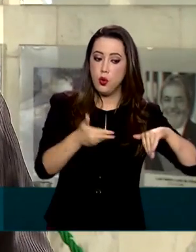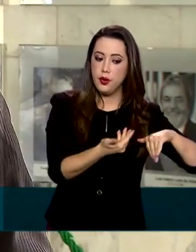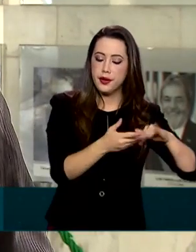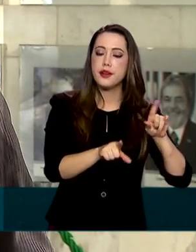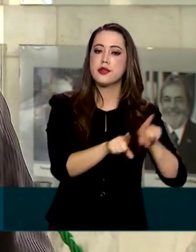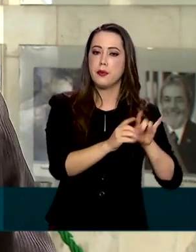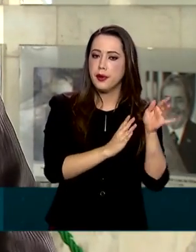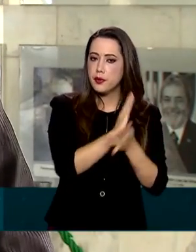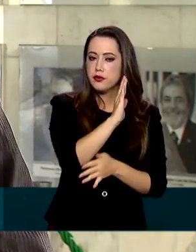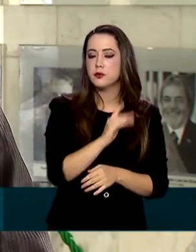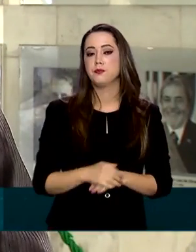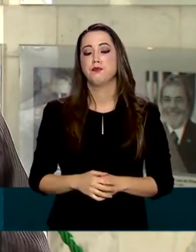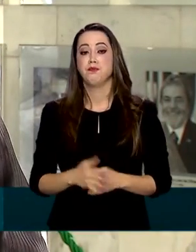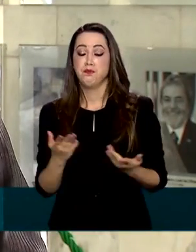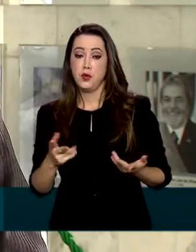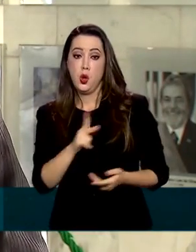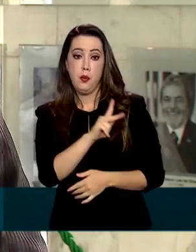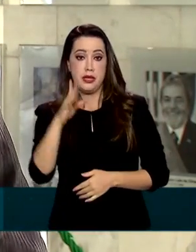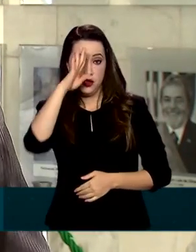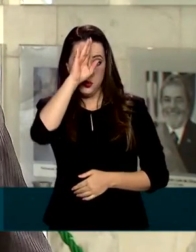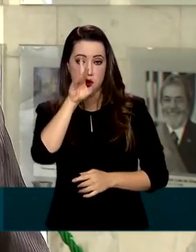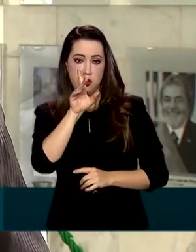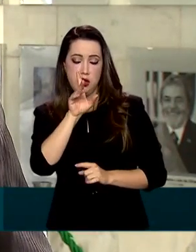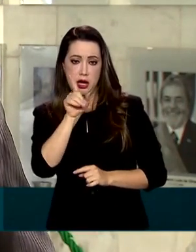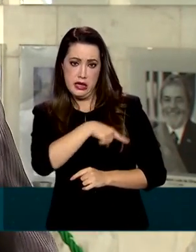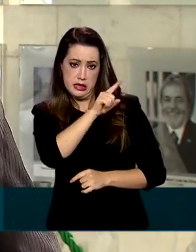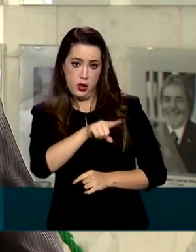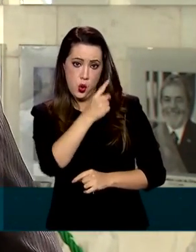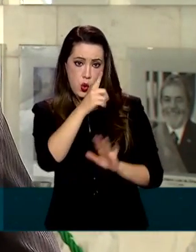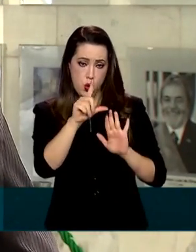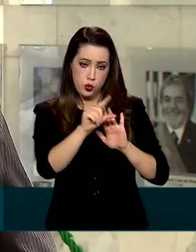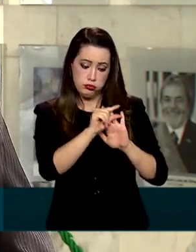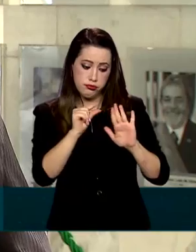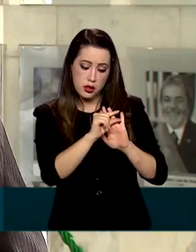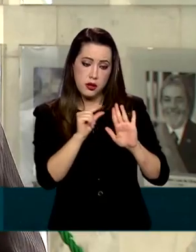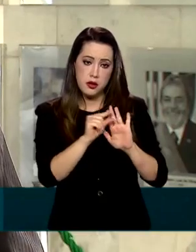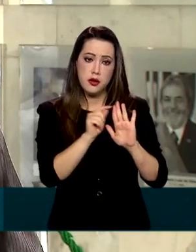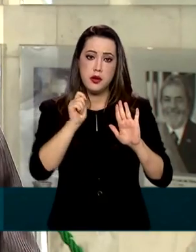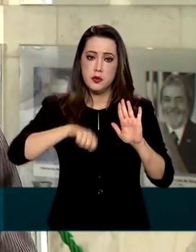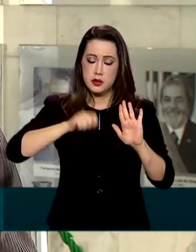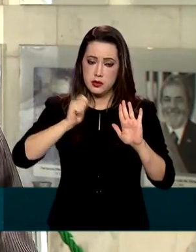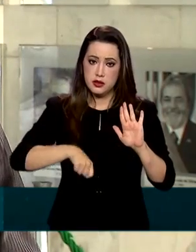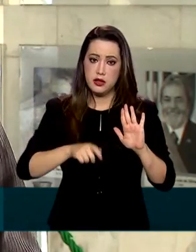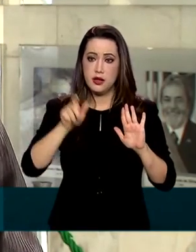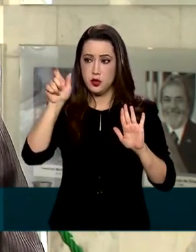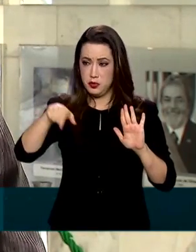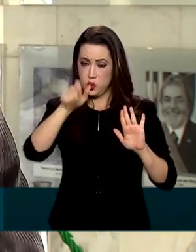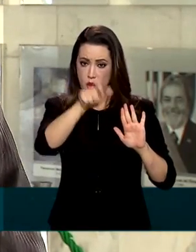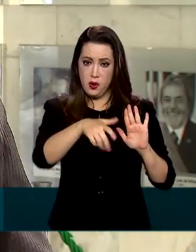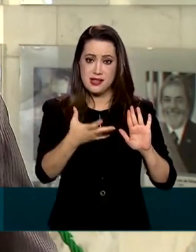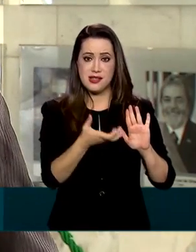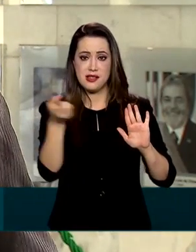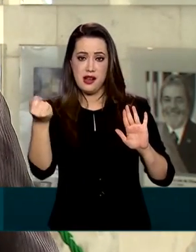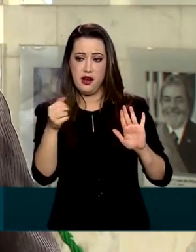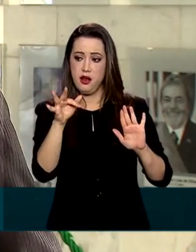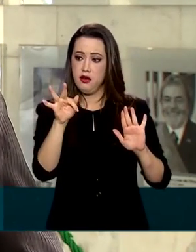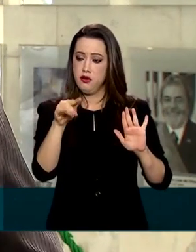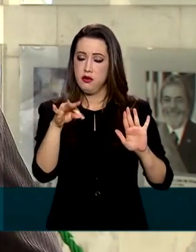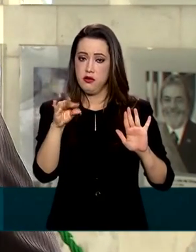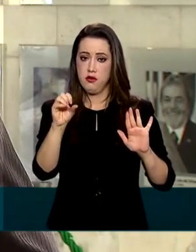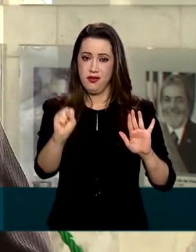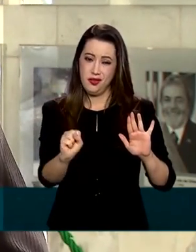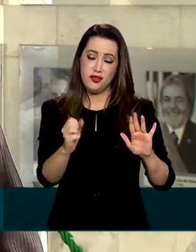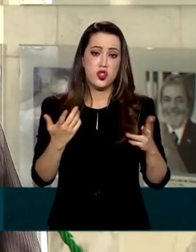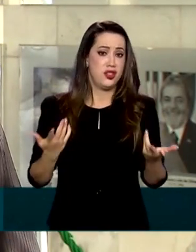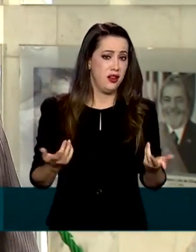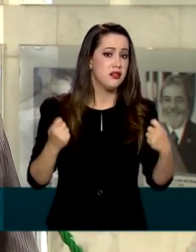O presidente Jair Bolsonaro vetou um artigo que permitia a aeronautas e aeroviários saques mensais do FGTS. Ele justificou que a medida pode